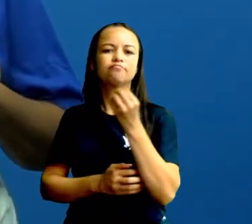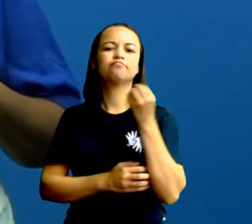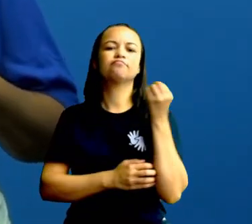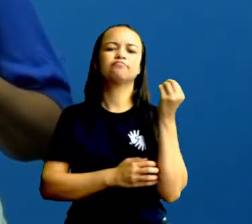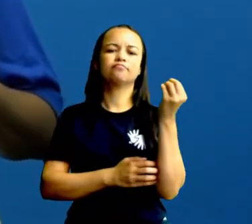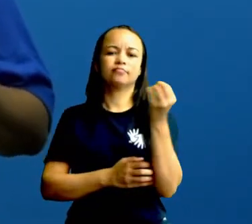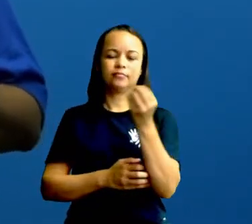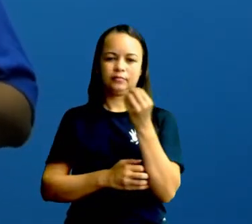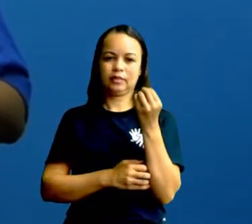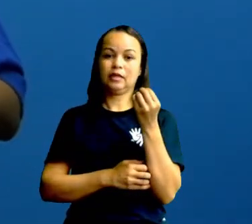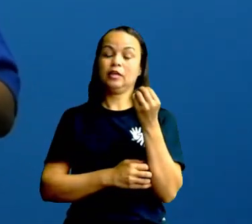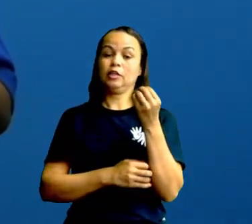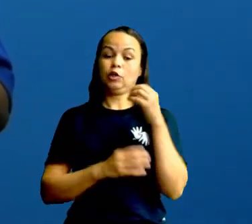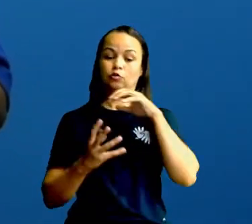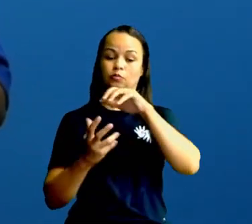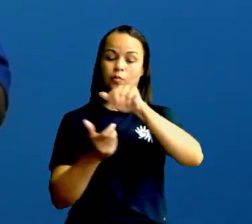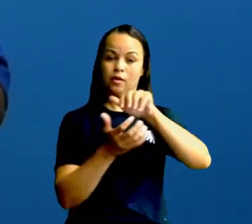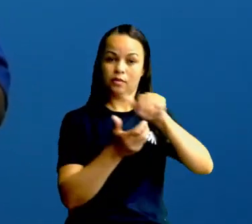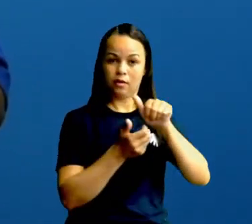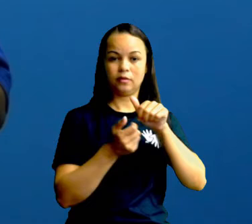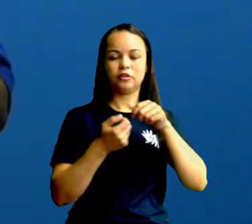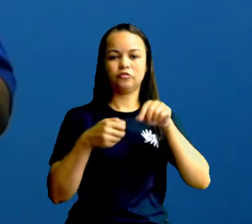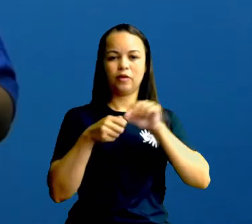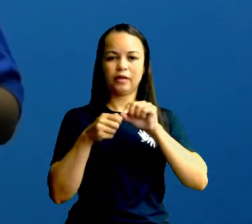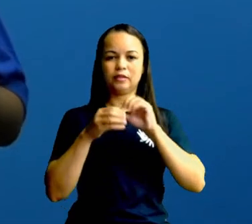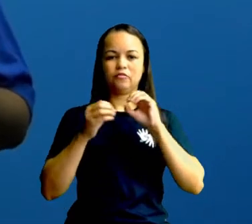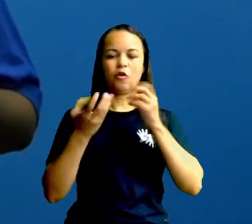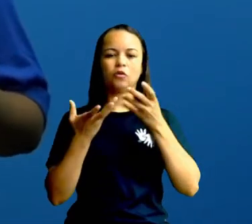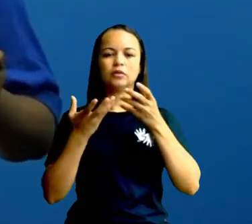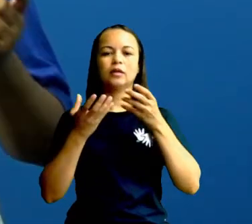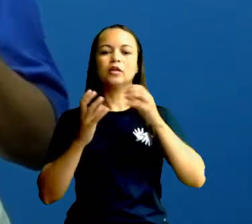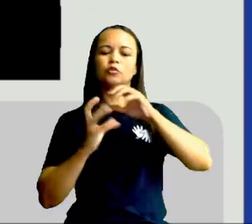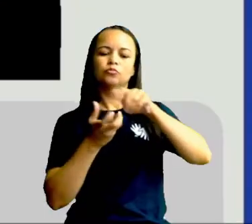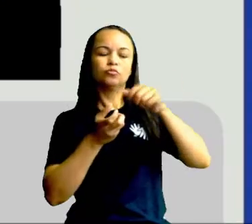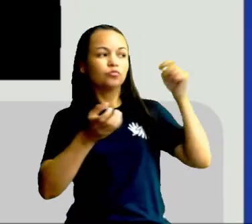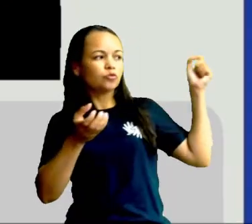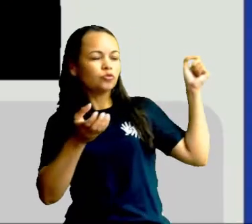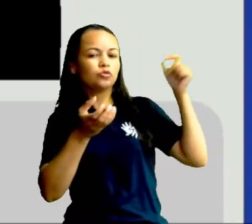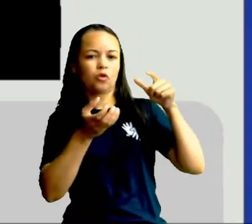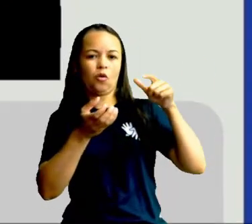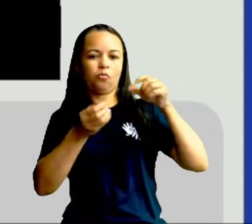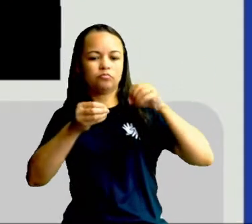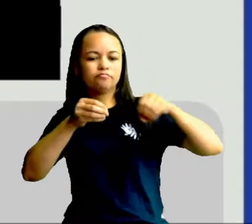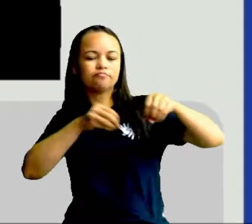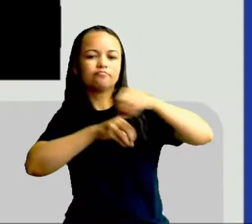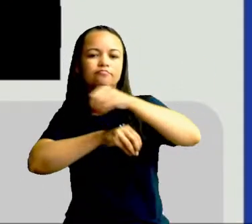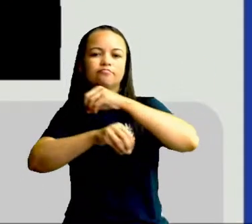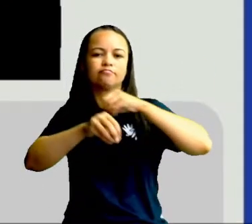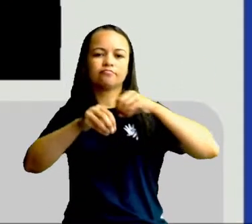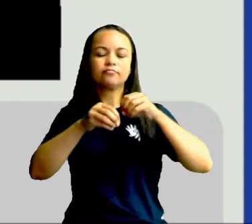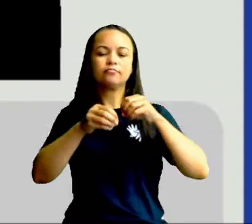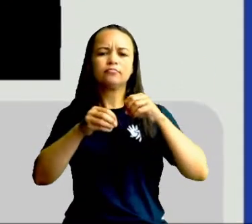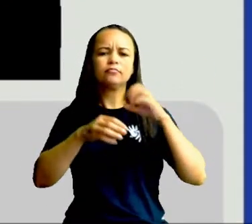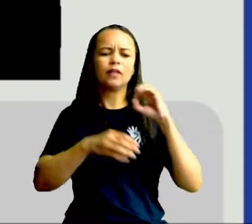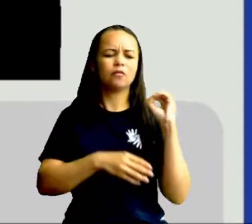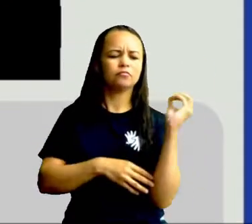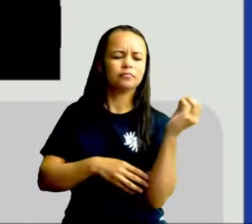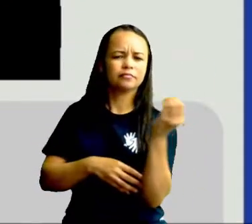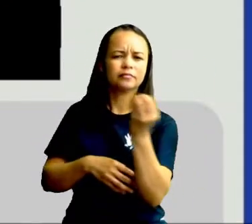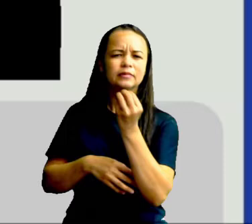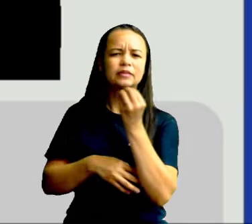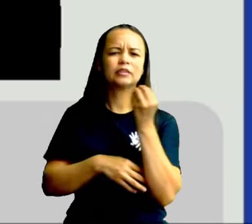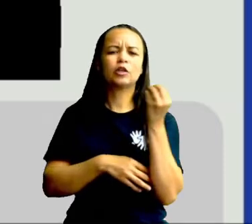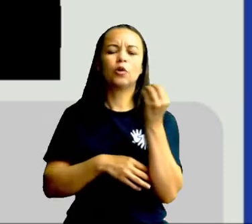translação. Lembram que os planetas fazem em volta do Sol, inclusive a Terra. Vamos lá, ó. Movimento de translação.